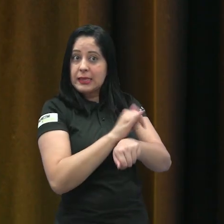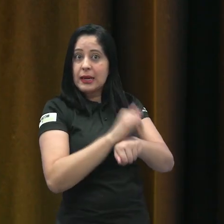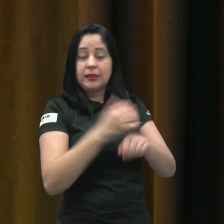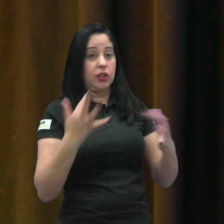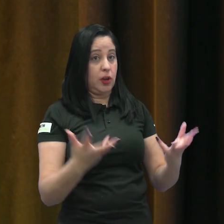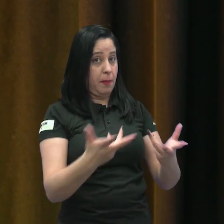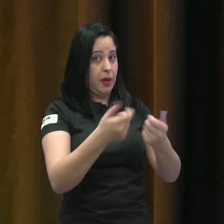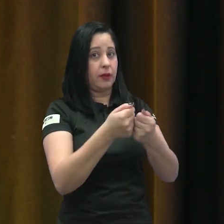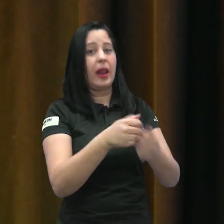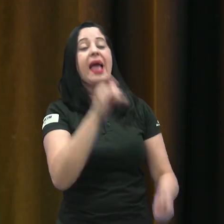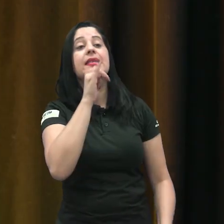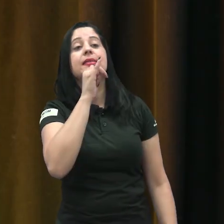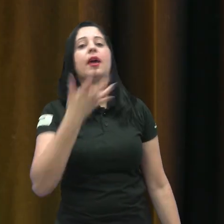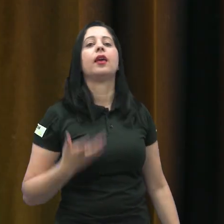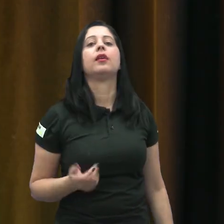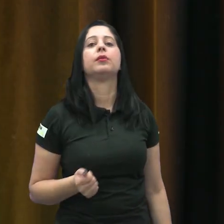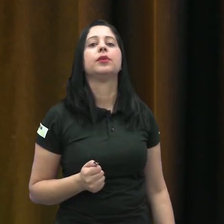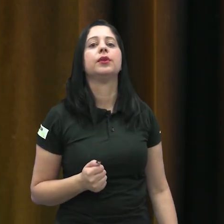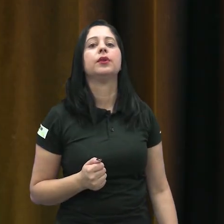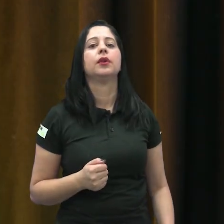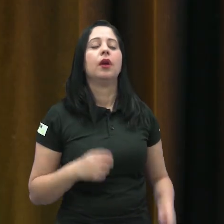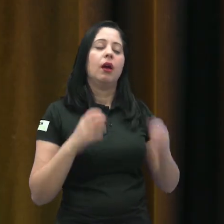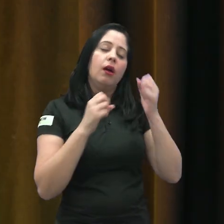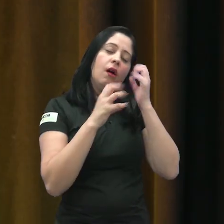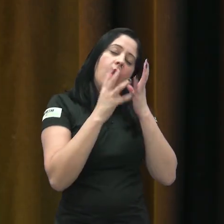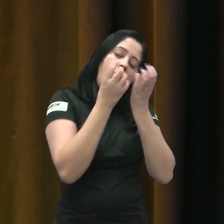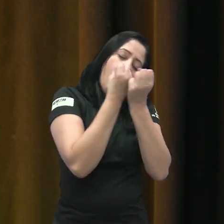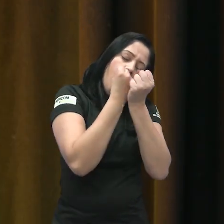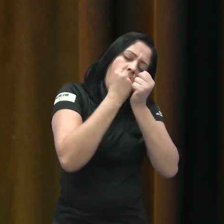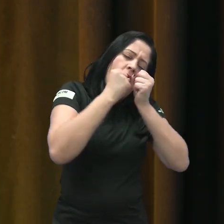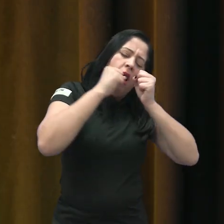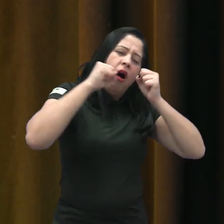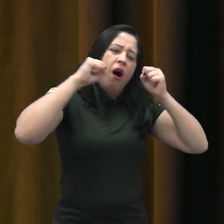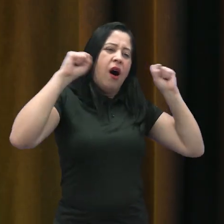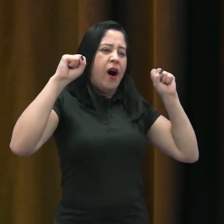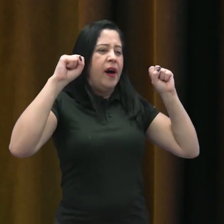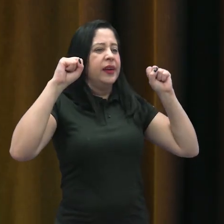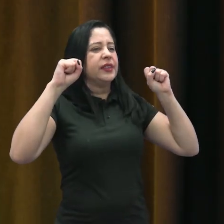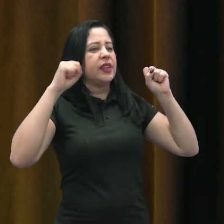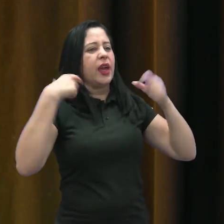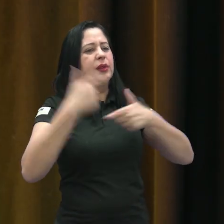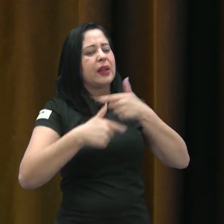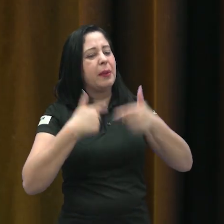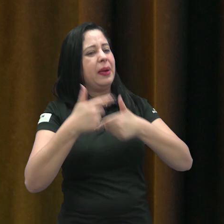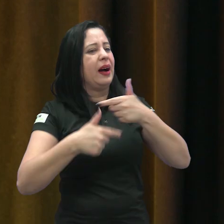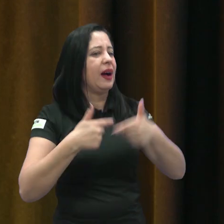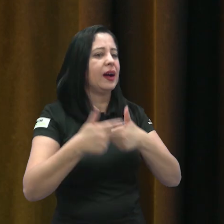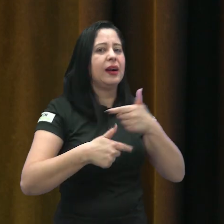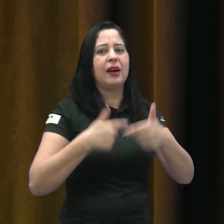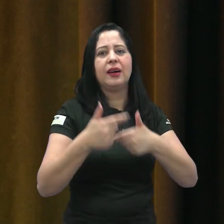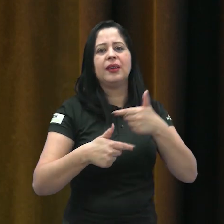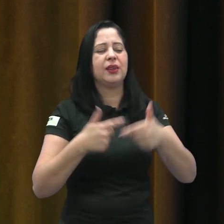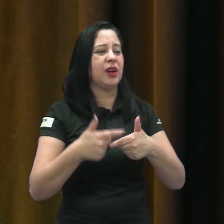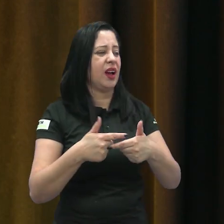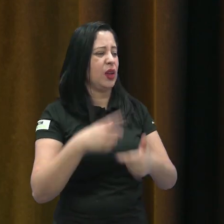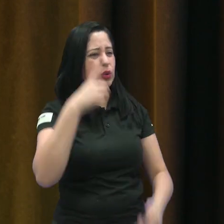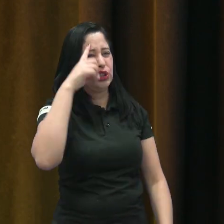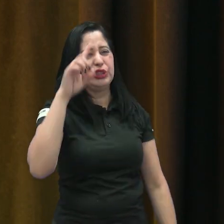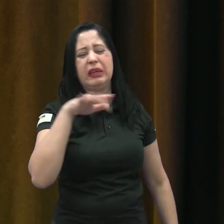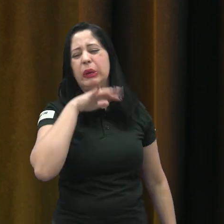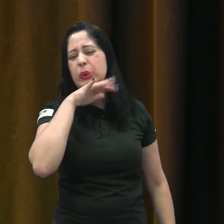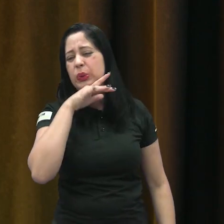aproveita e já reprograma. Então, por exemplo, nossa, acordei hoje, o meu dia não está sendo bom. Imagina, eu vou trabalhar, já vou pensando